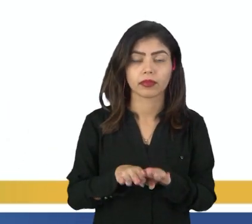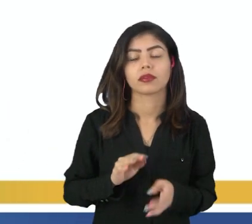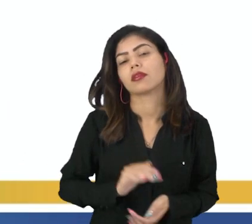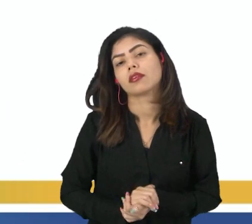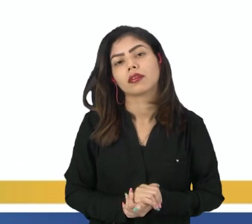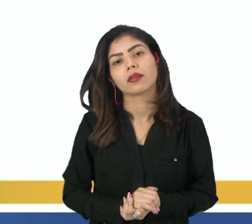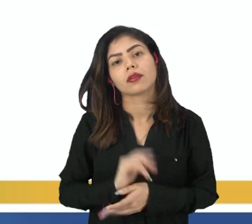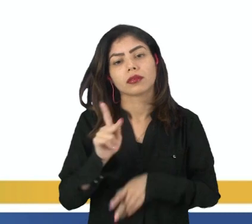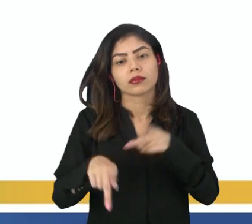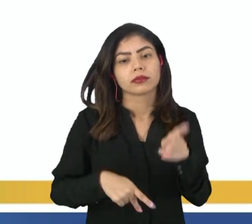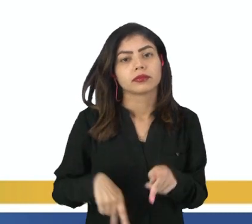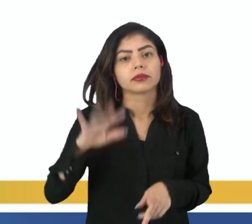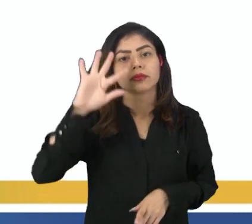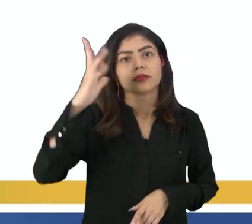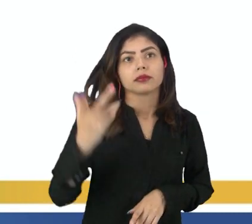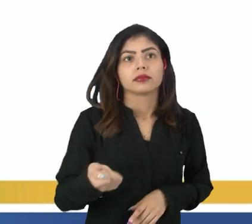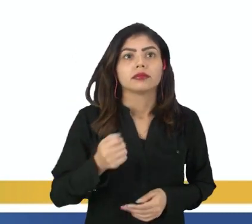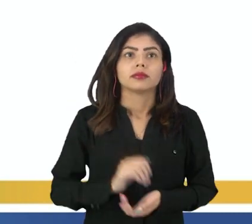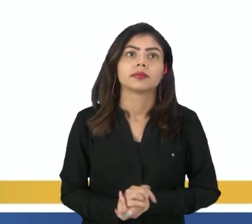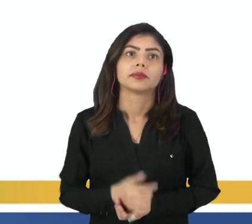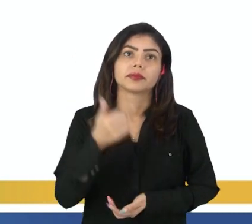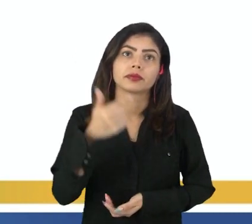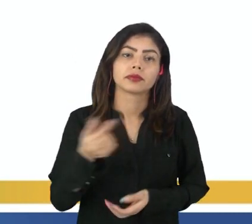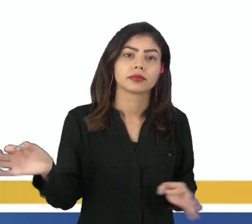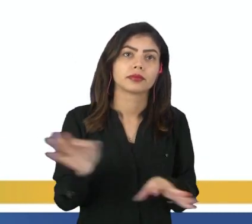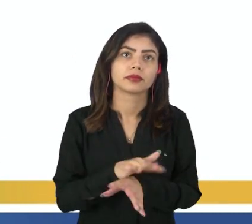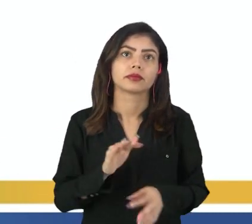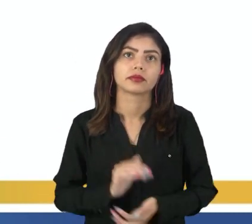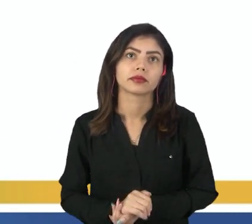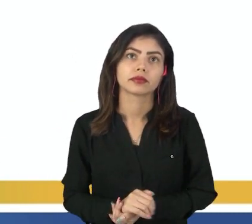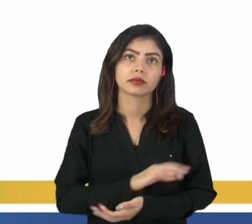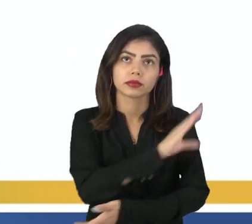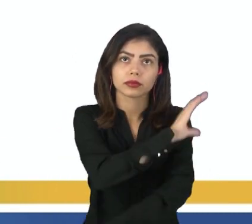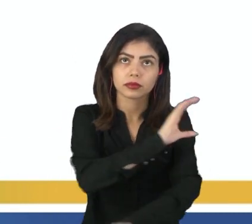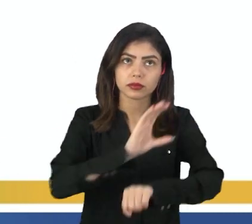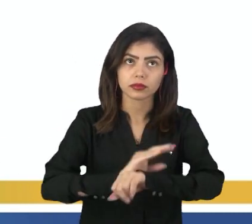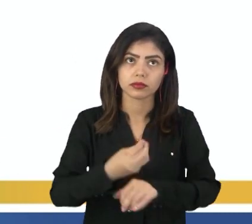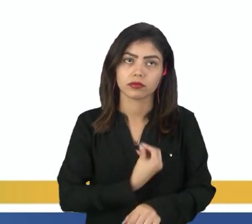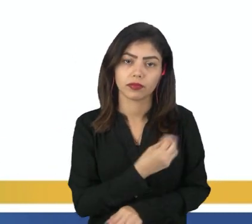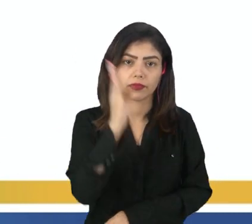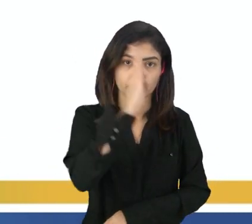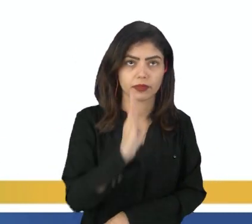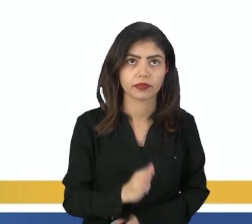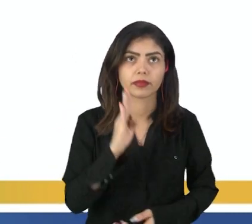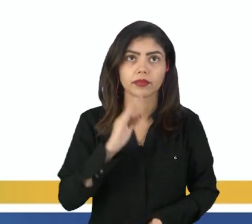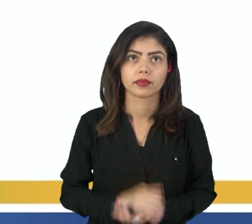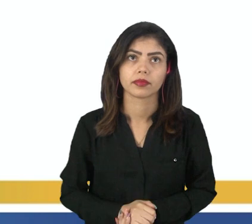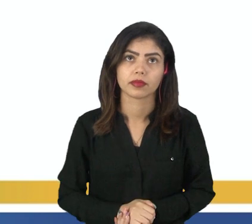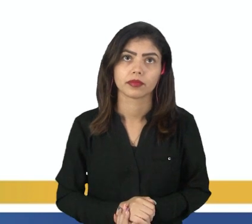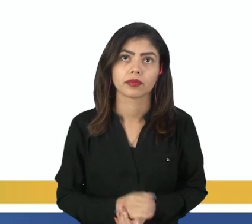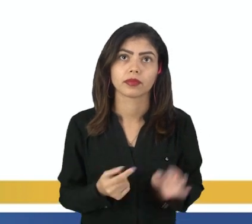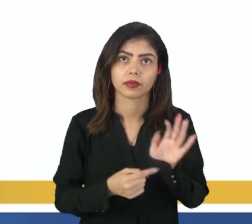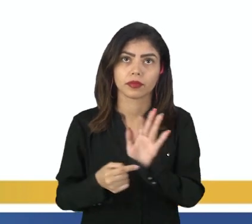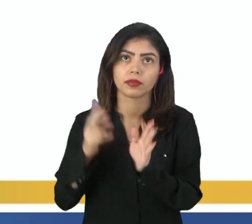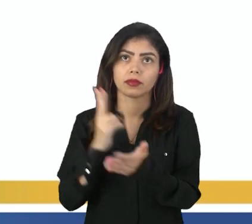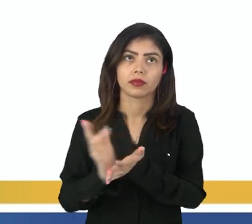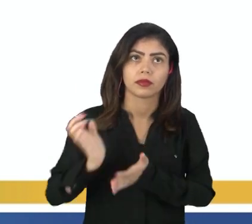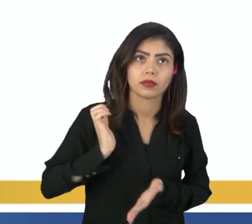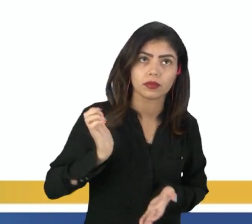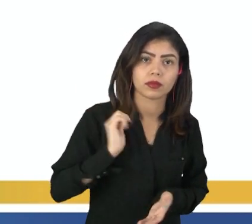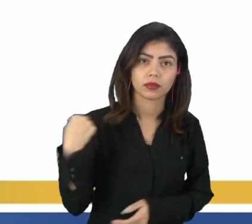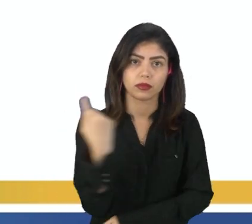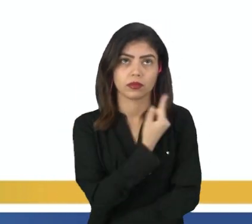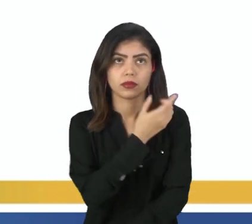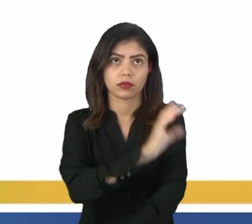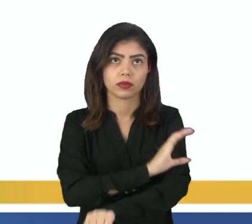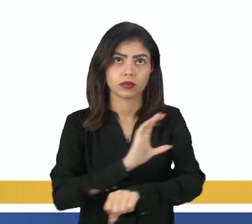povos africanos. E a segunda, para encerrar, essa diversidade cultural presente no povo brasileiro, ao mesmo tempo que